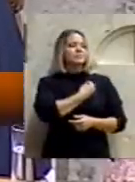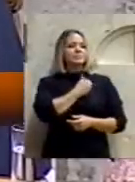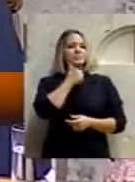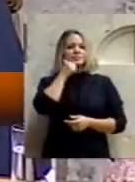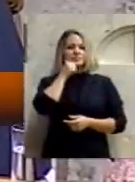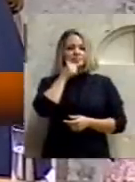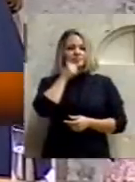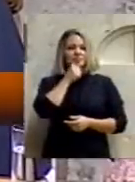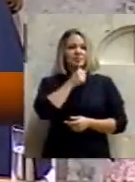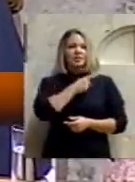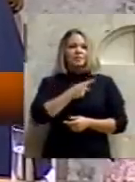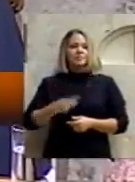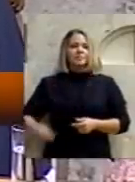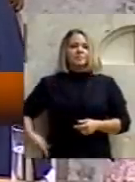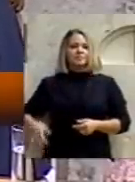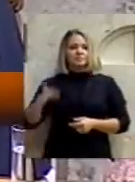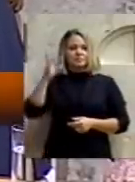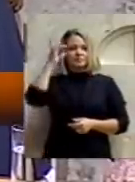República, Dilma Rousseff.